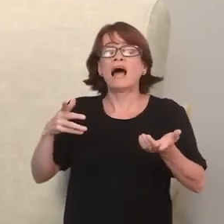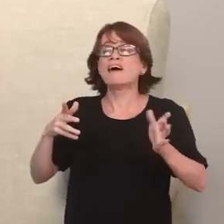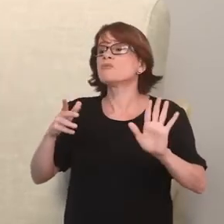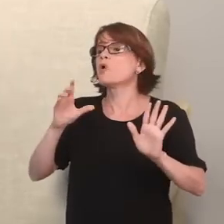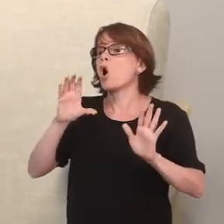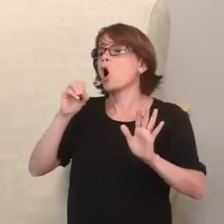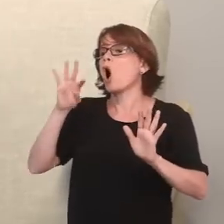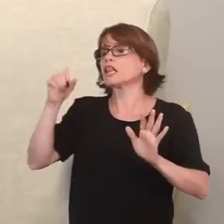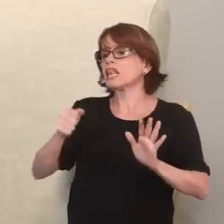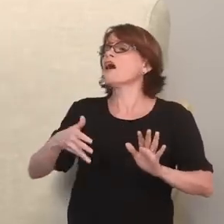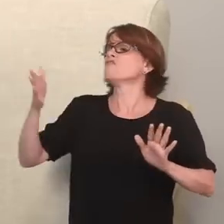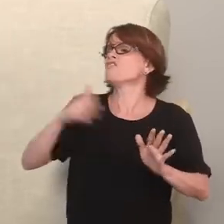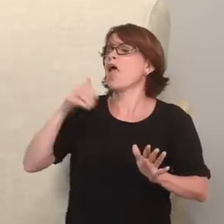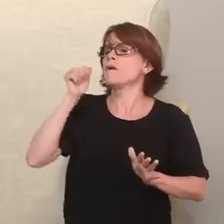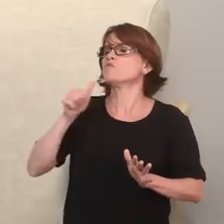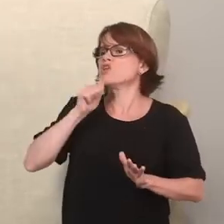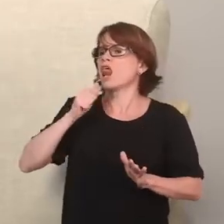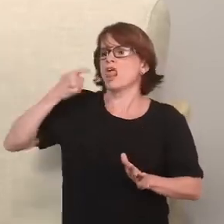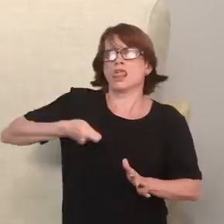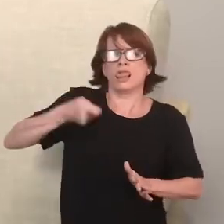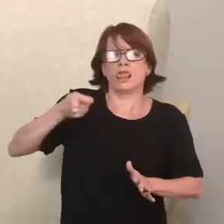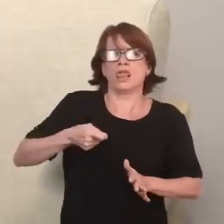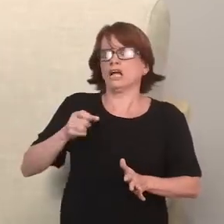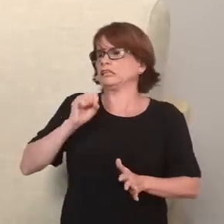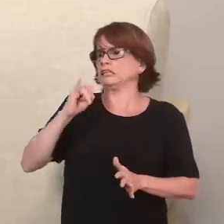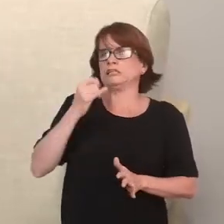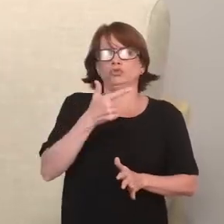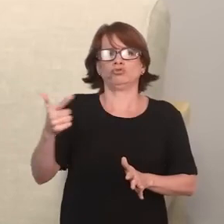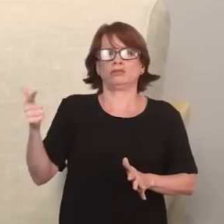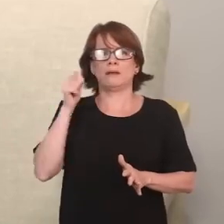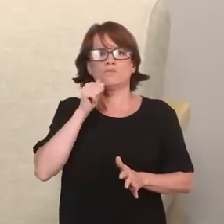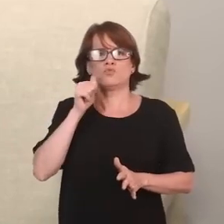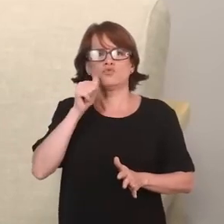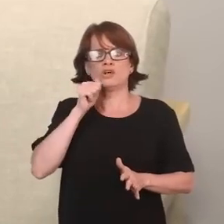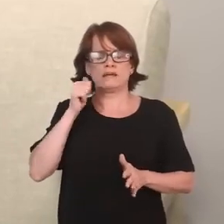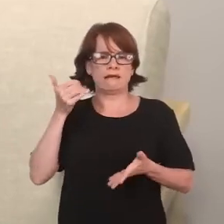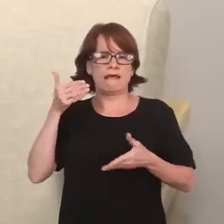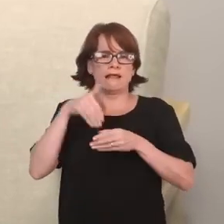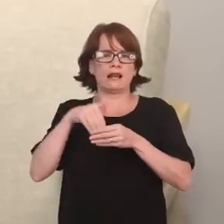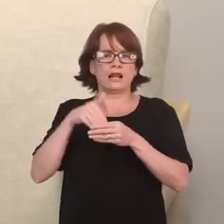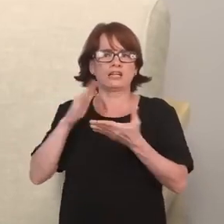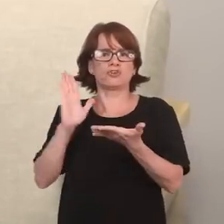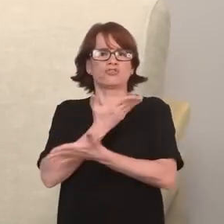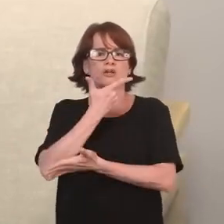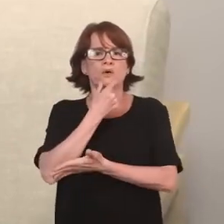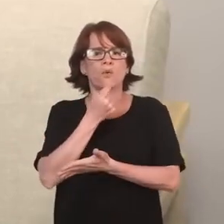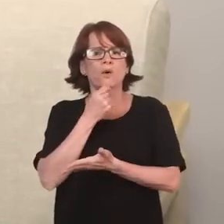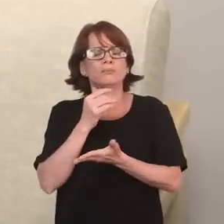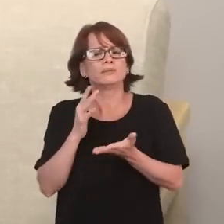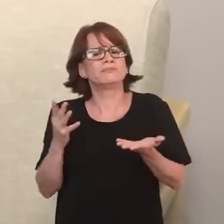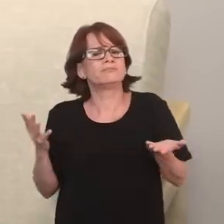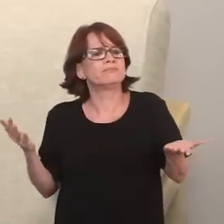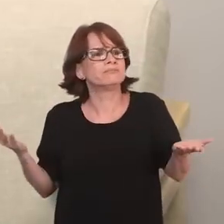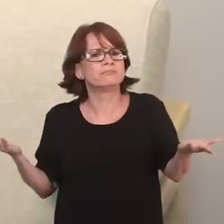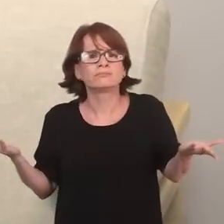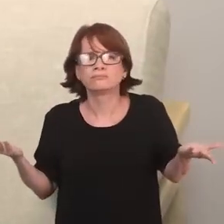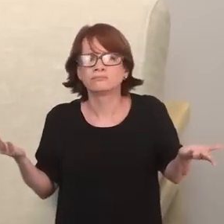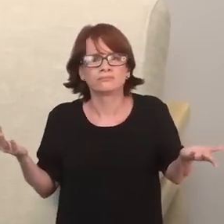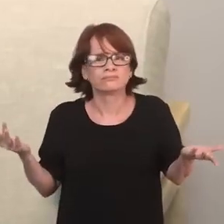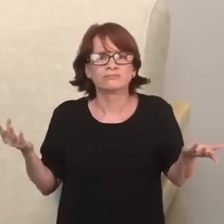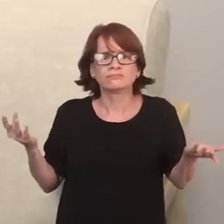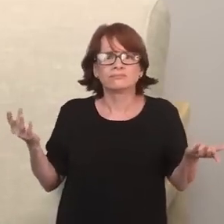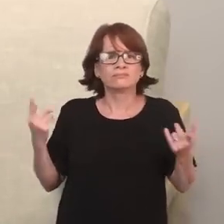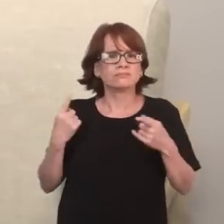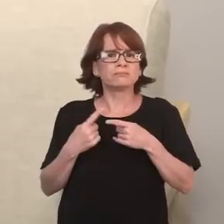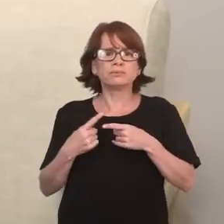vamos trazer mulher à força, se não tiver mulher eleita, a gente tira homem. Isso é uma agressão até à vontade, à soberania do